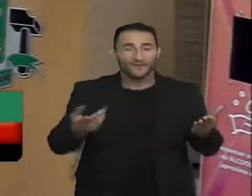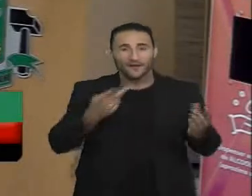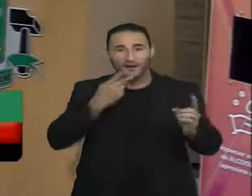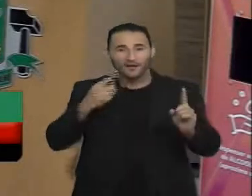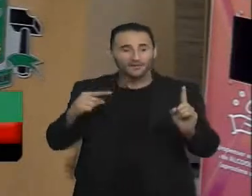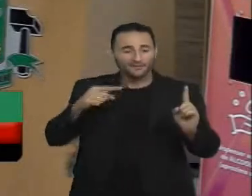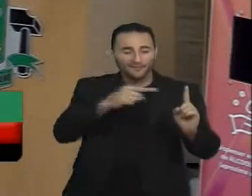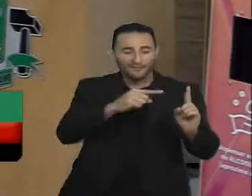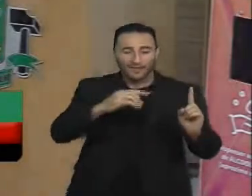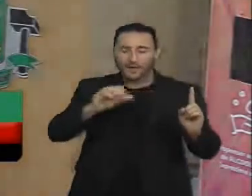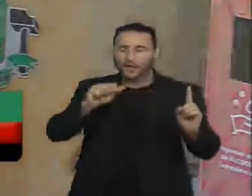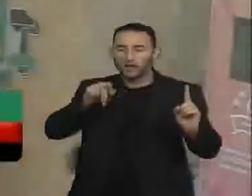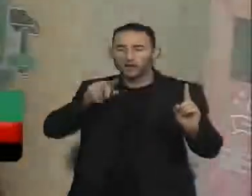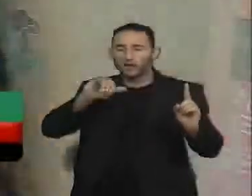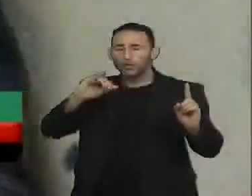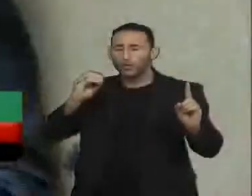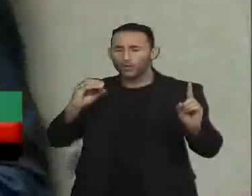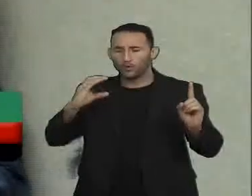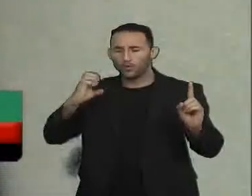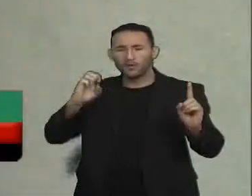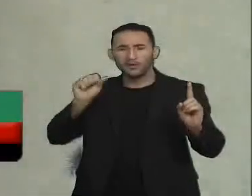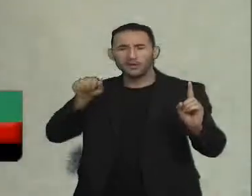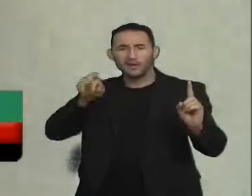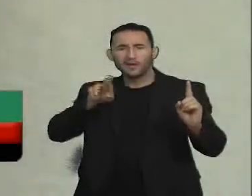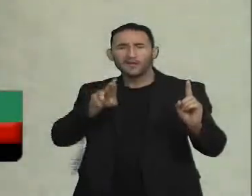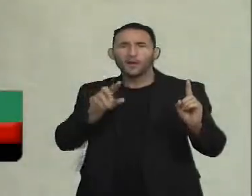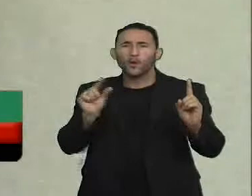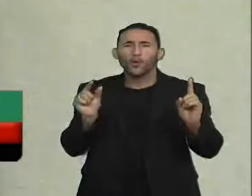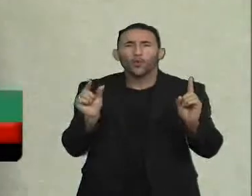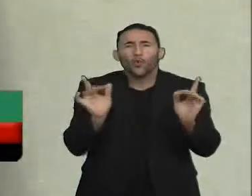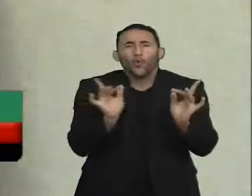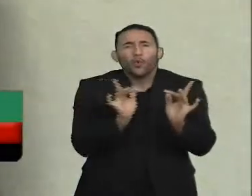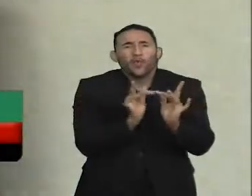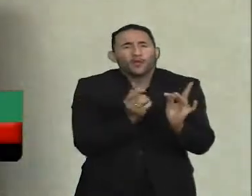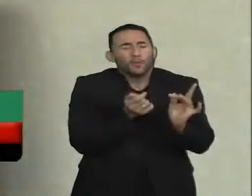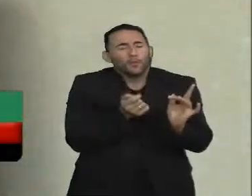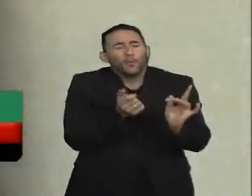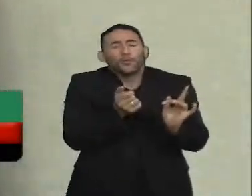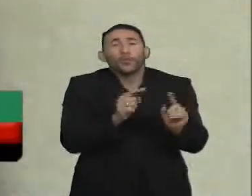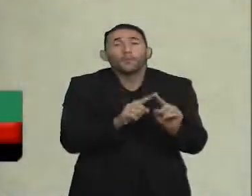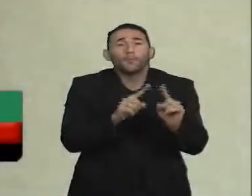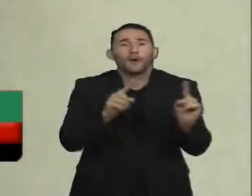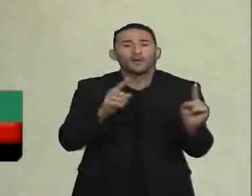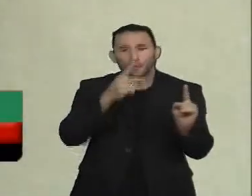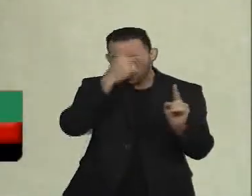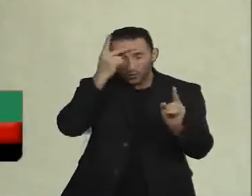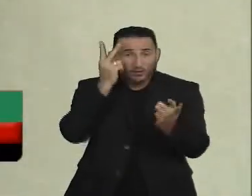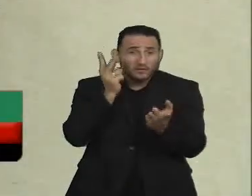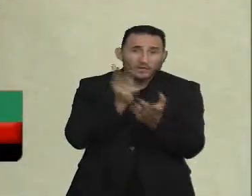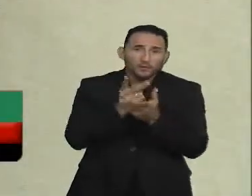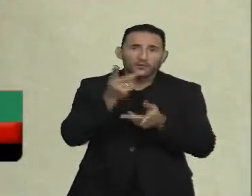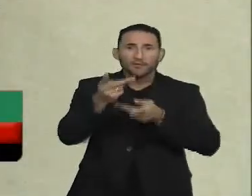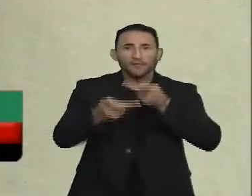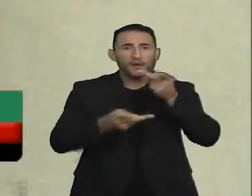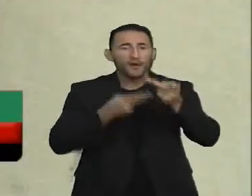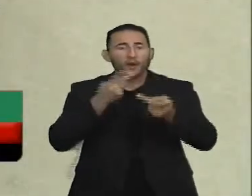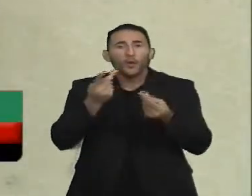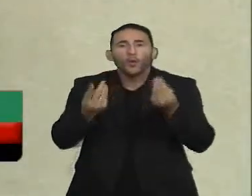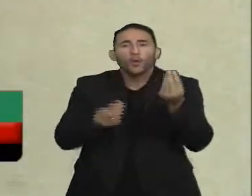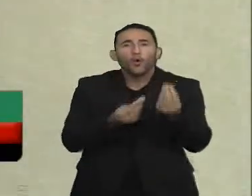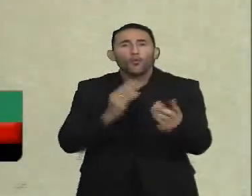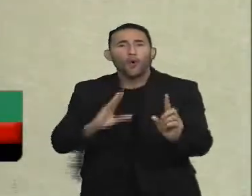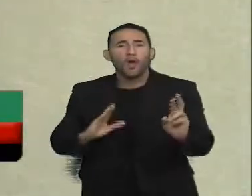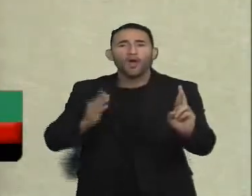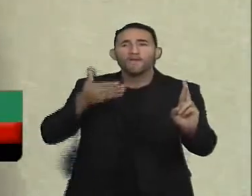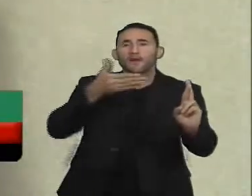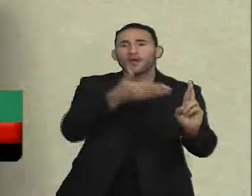para mim, que tenho pouco contato com ele, mas as pessoas falam da referência do trabalho que ele conduz. E a